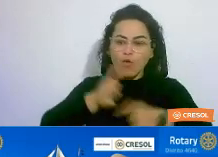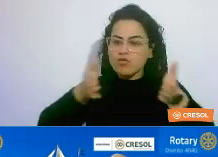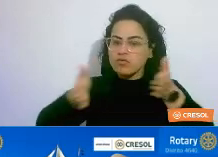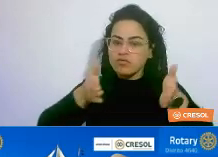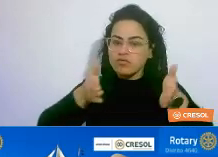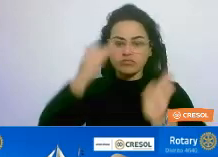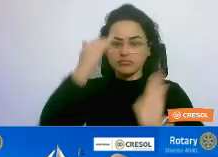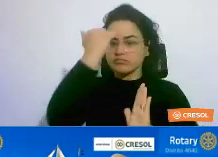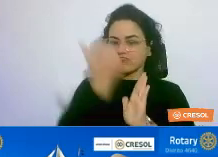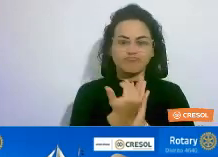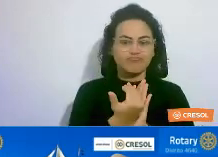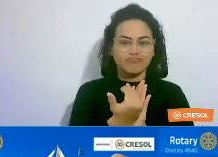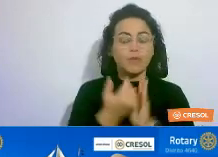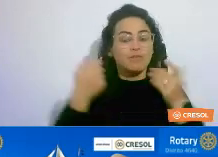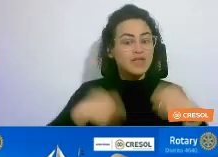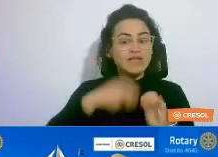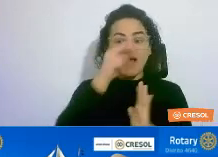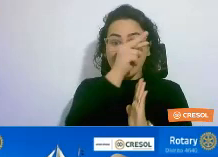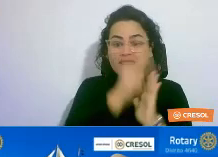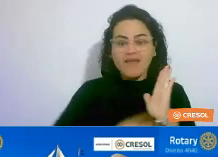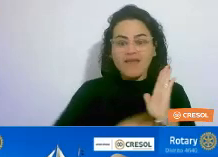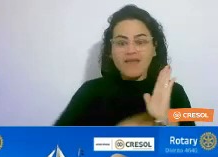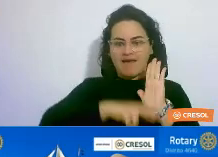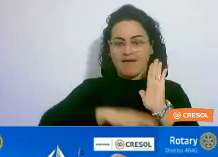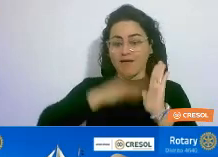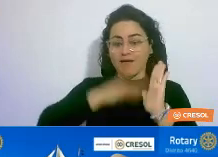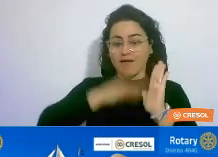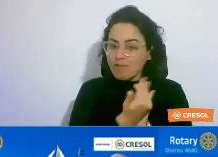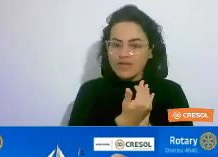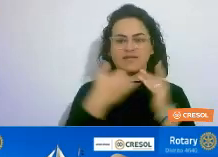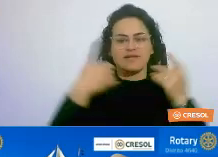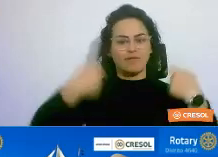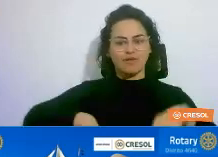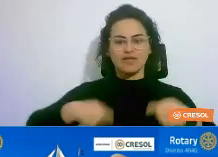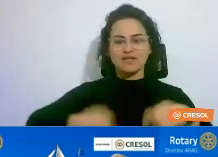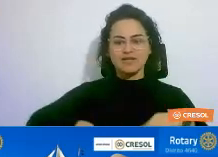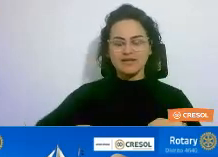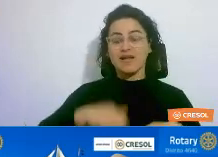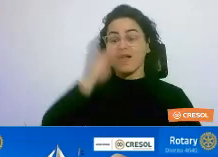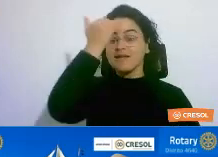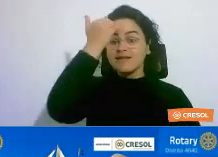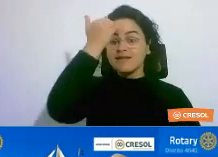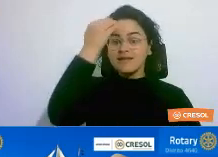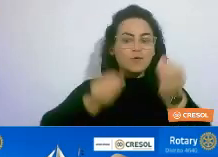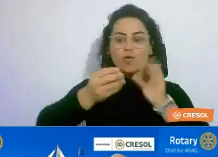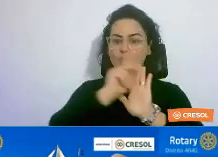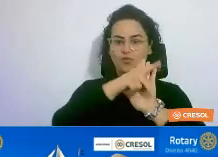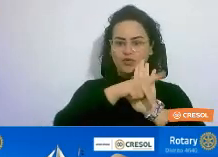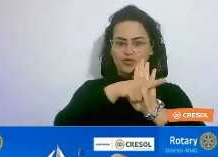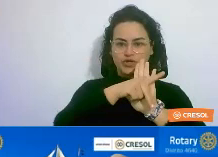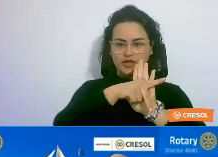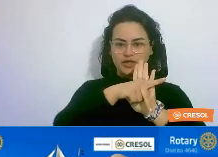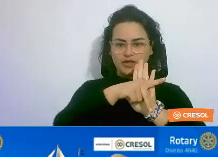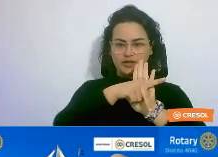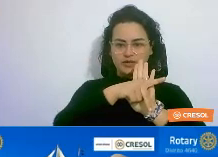entender, não ler direito o regulamento e não entender como tem que fazer para ser